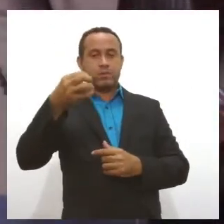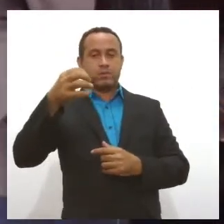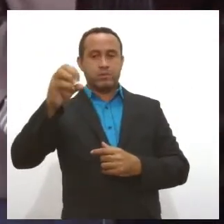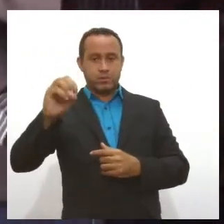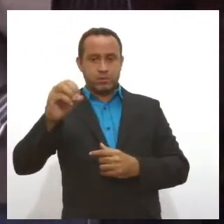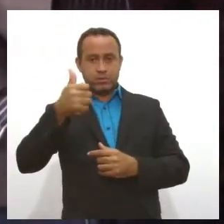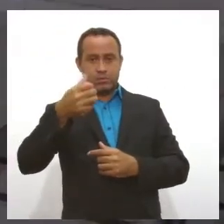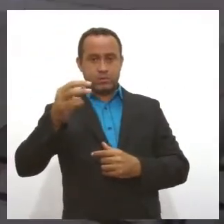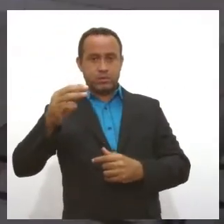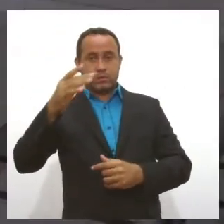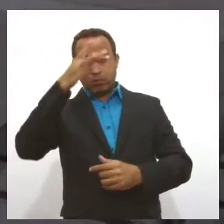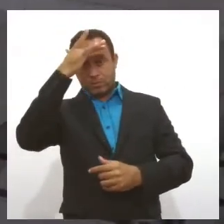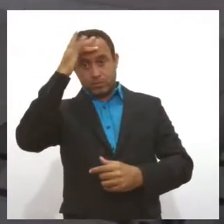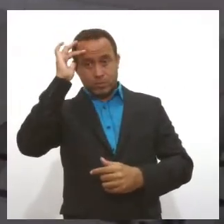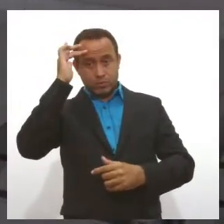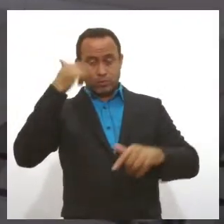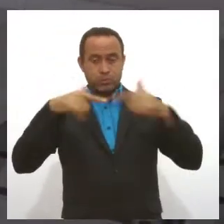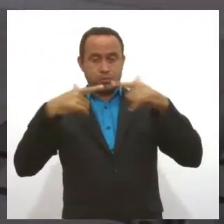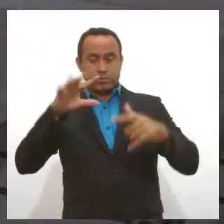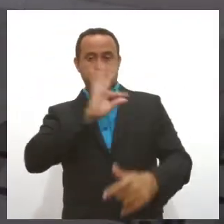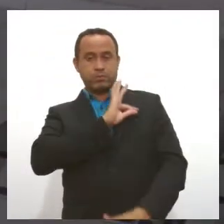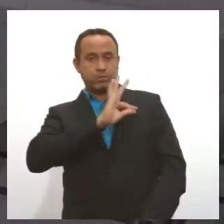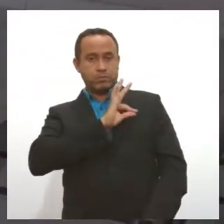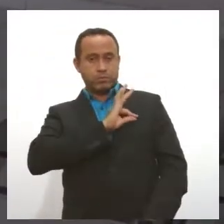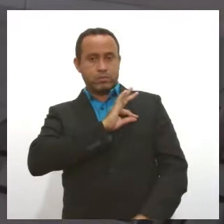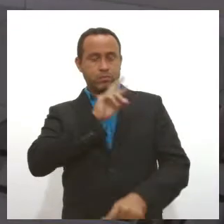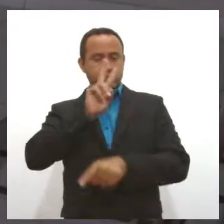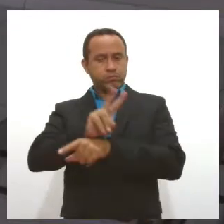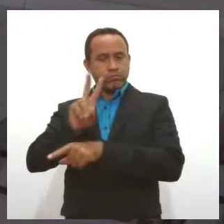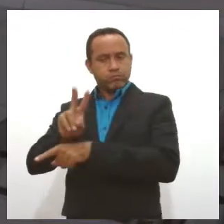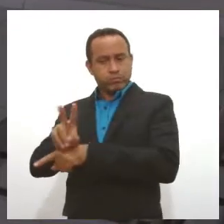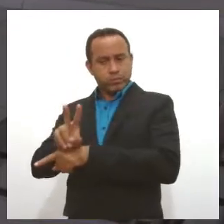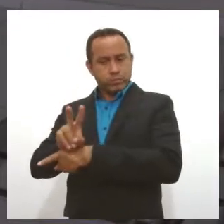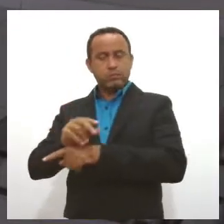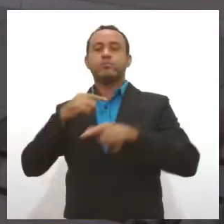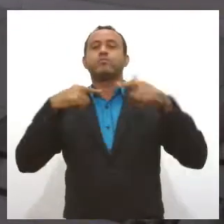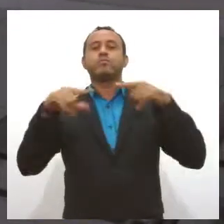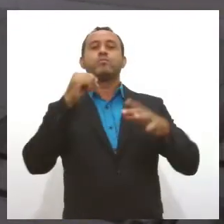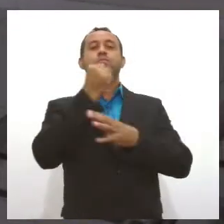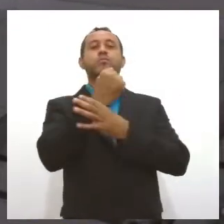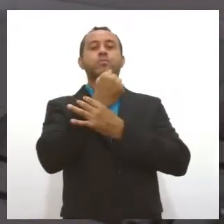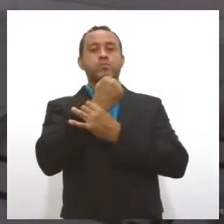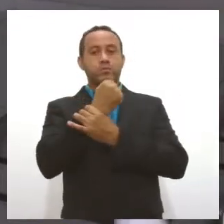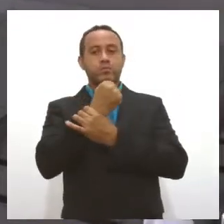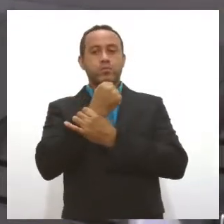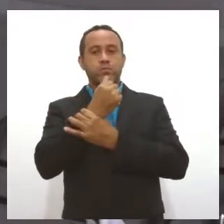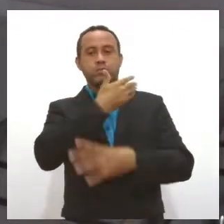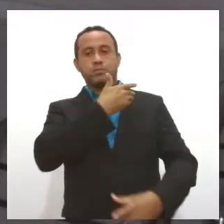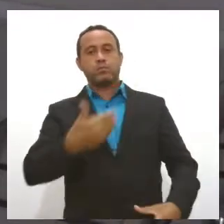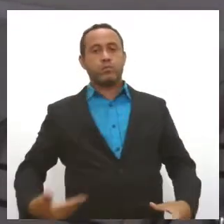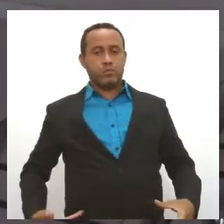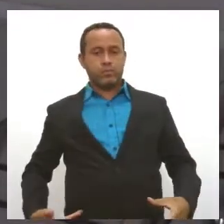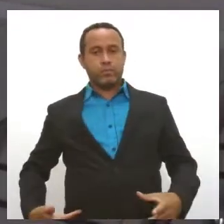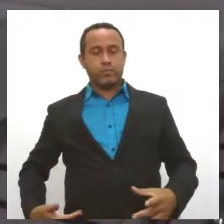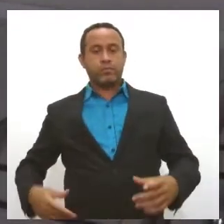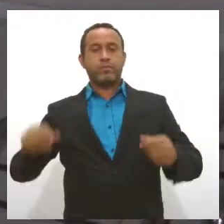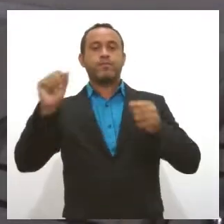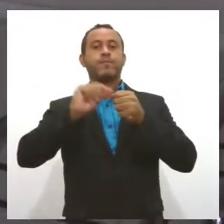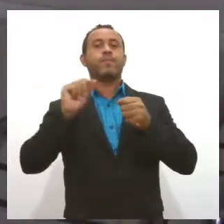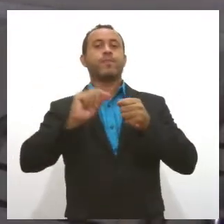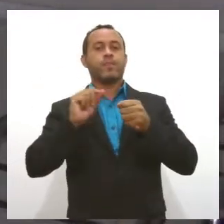3.313 militares. É a maior operação da polícia, da segurança pública, na verdade, né? Porque se nós fizermos a conta